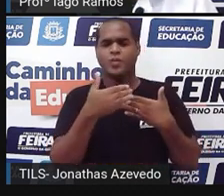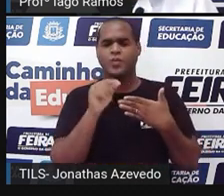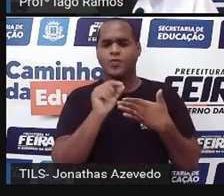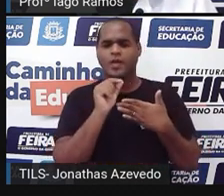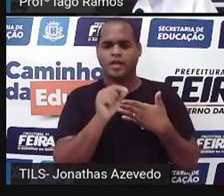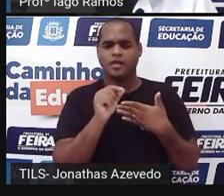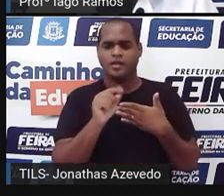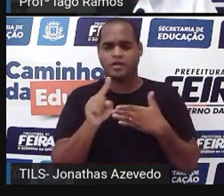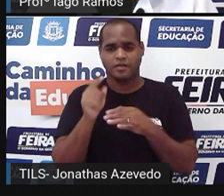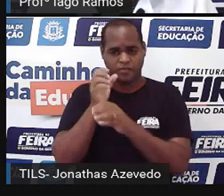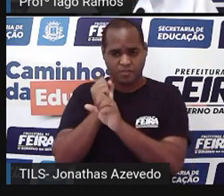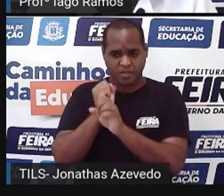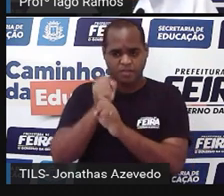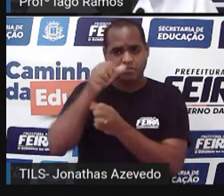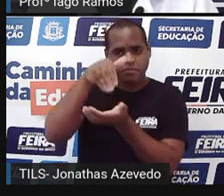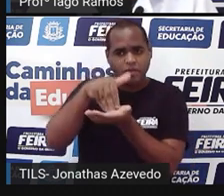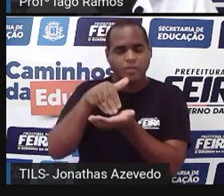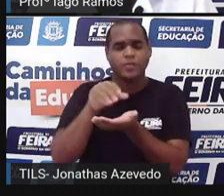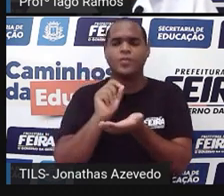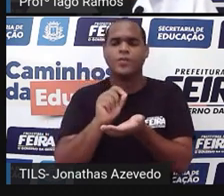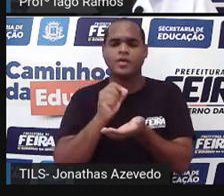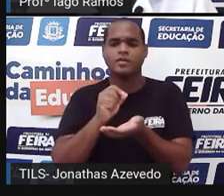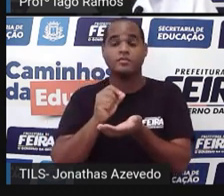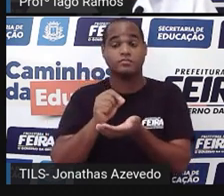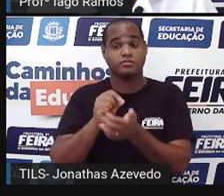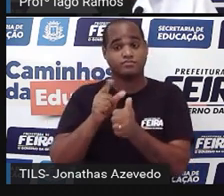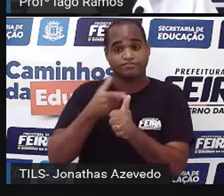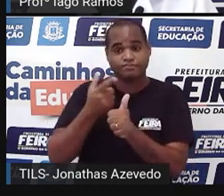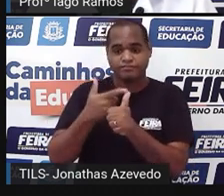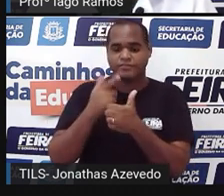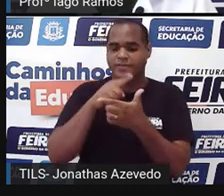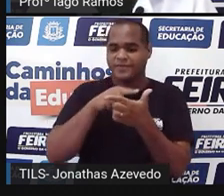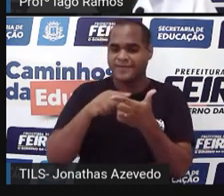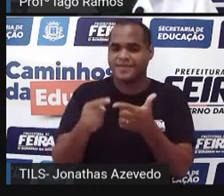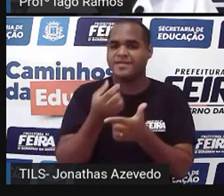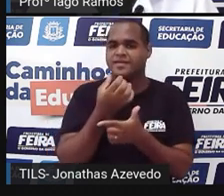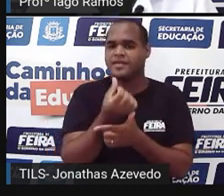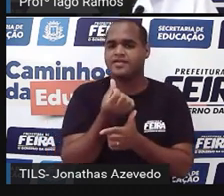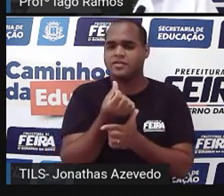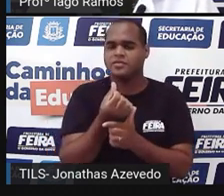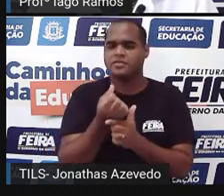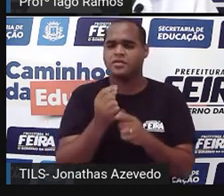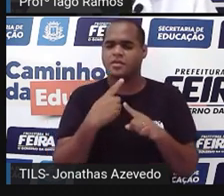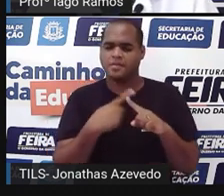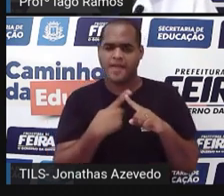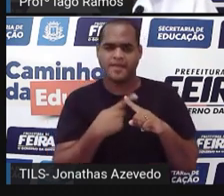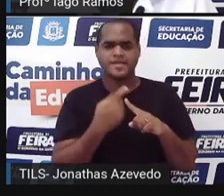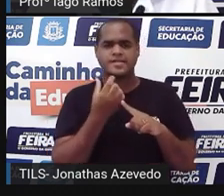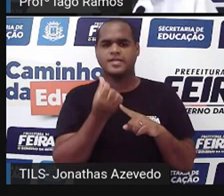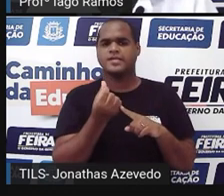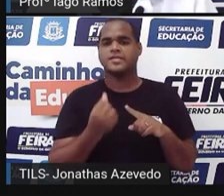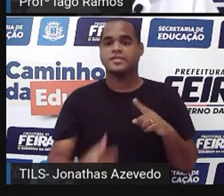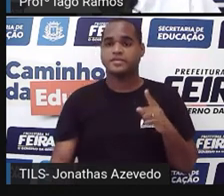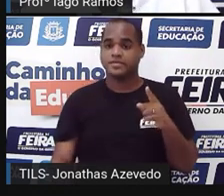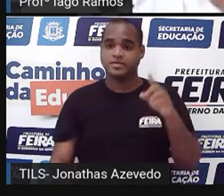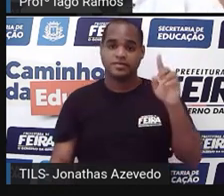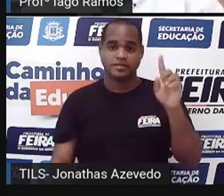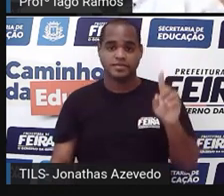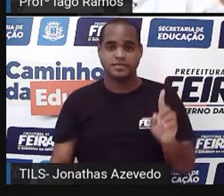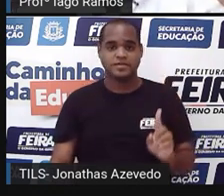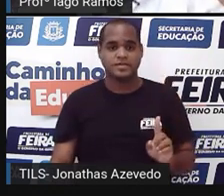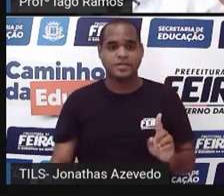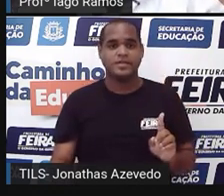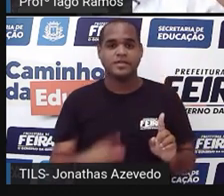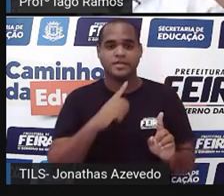com esse 1276 né a gente divide por 6 E por quê por seis Professor